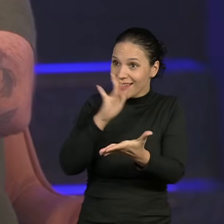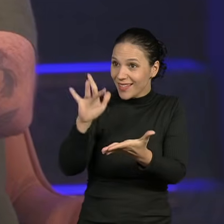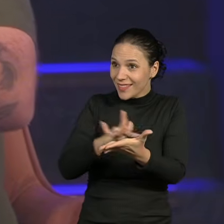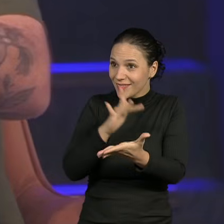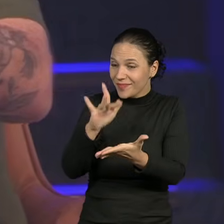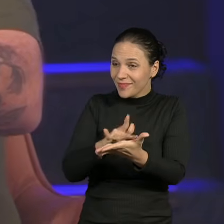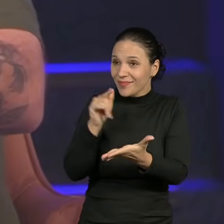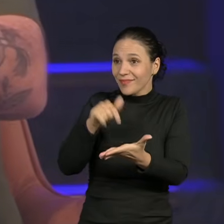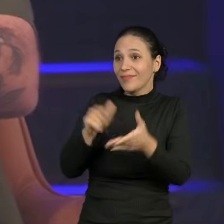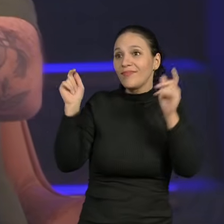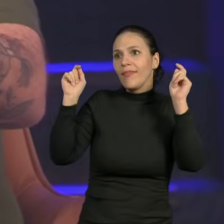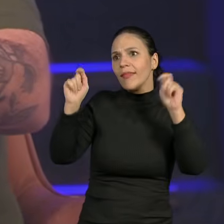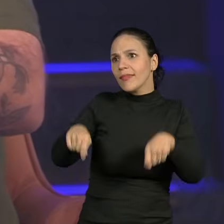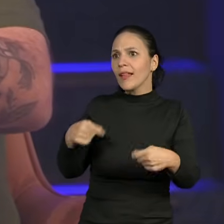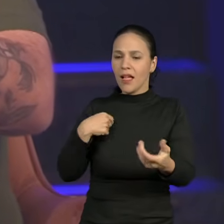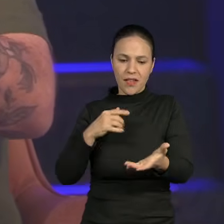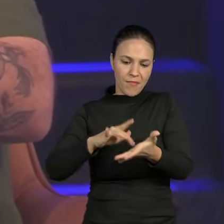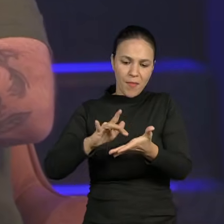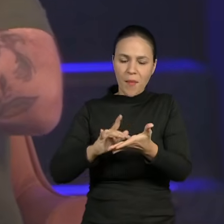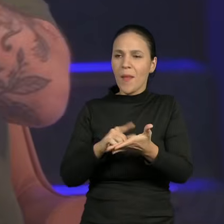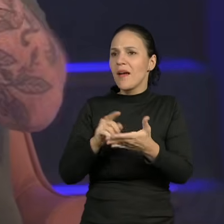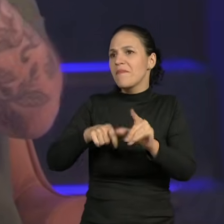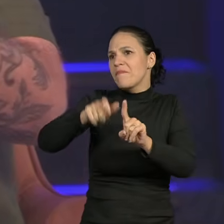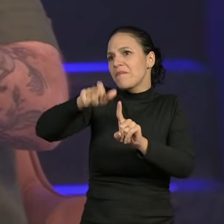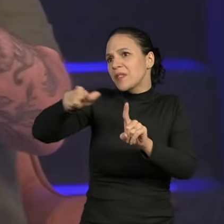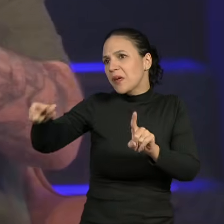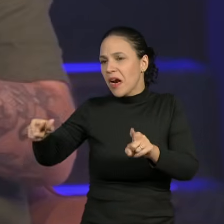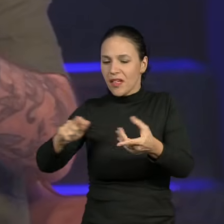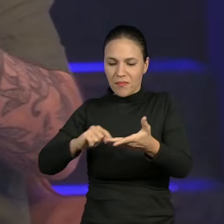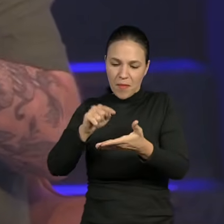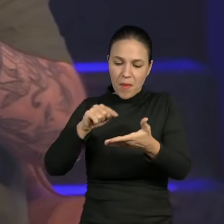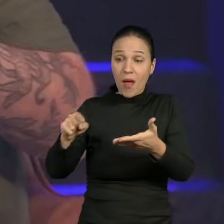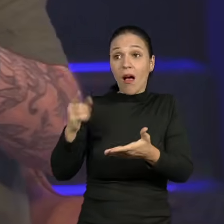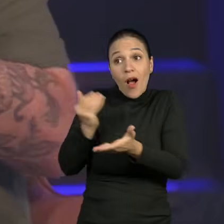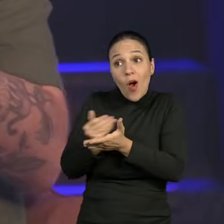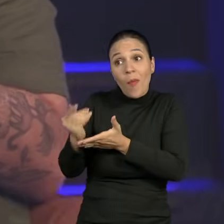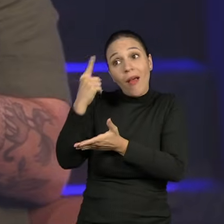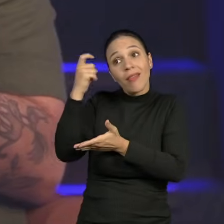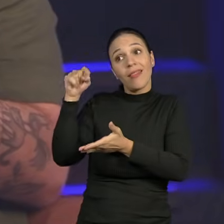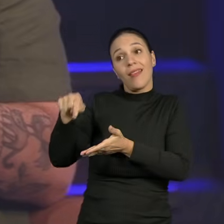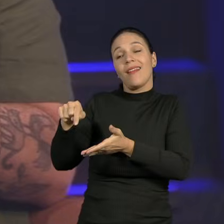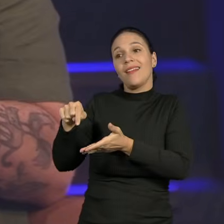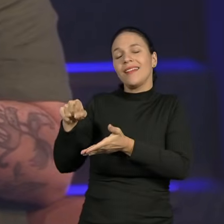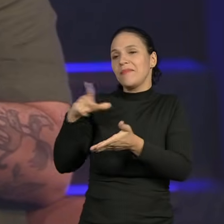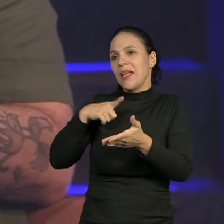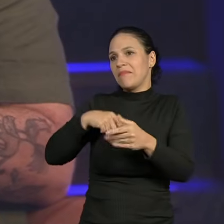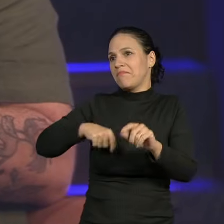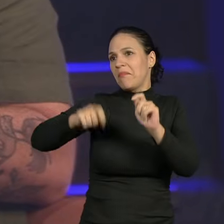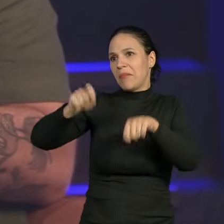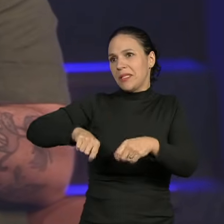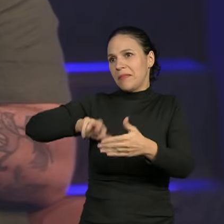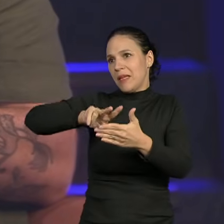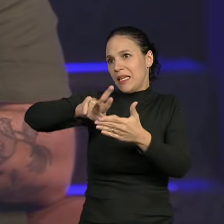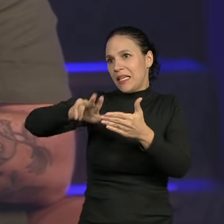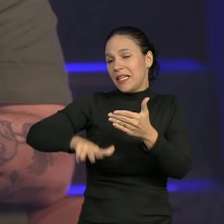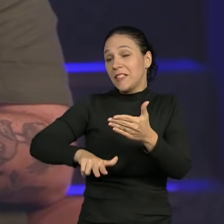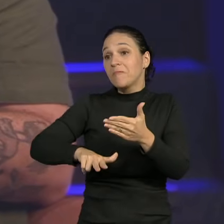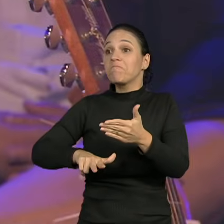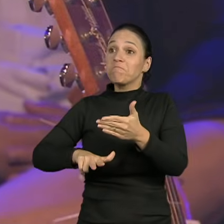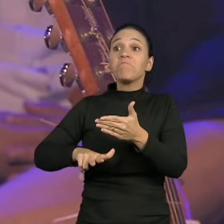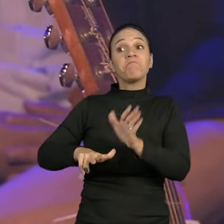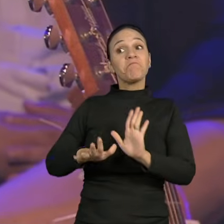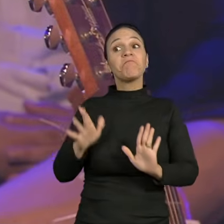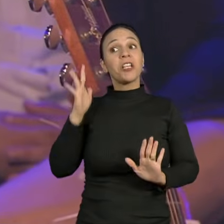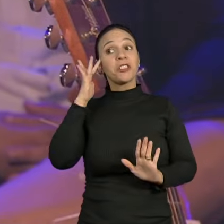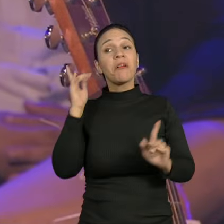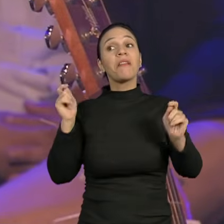a possibilidade de interagir ali com o personagem na tela, enfim. Abria um leque assim, de possibilidades legal que a gente achou que